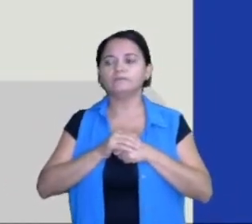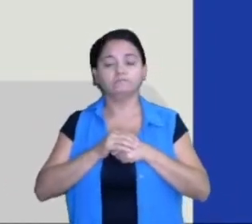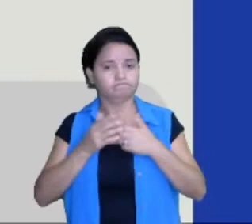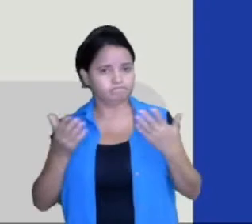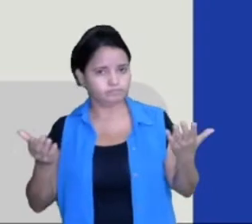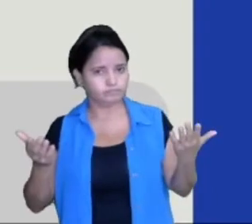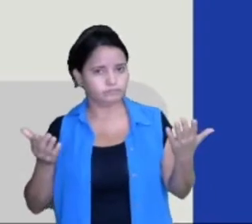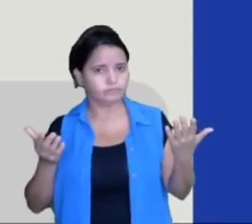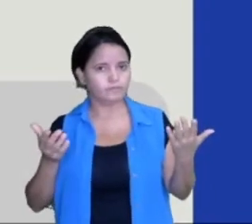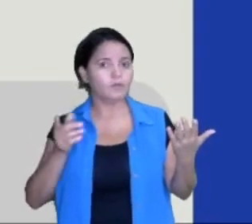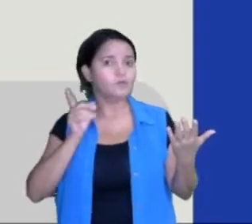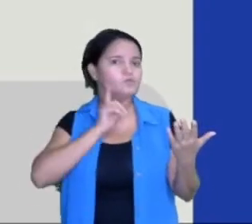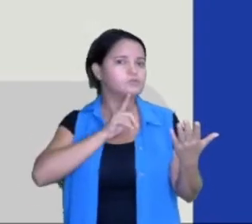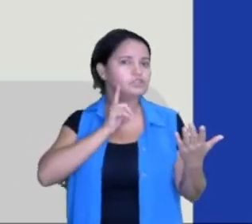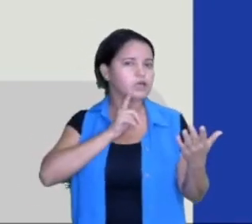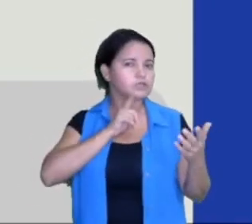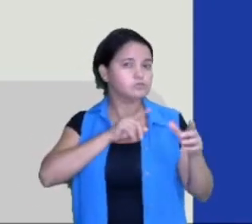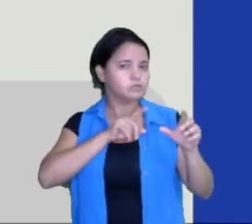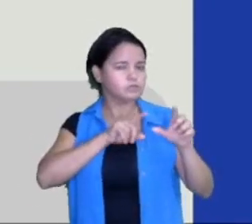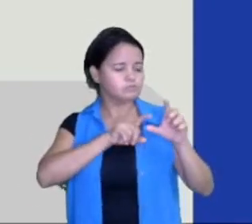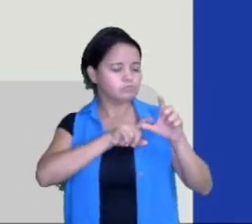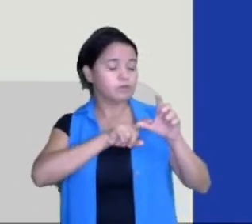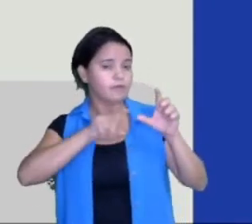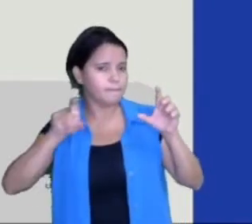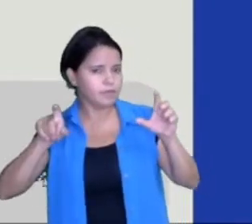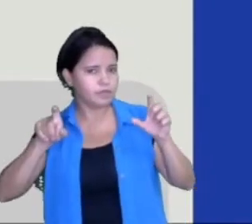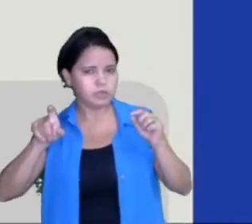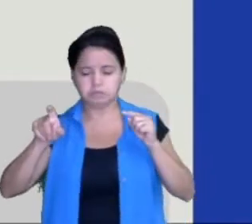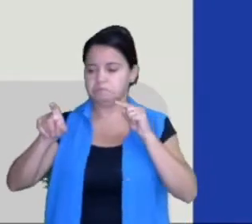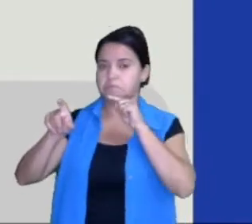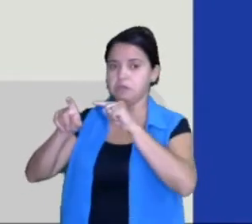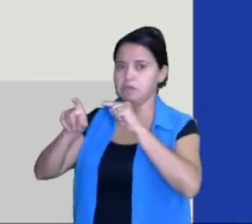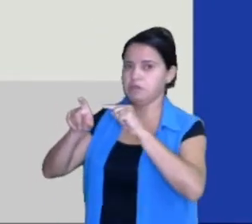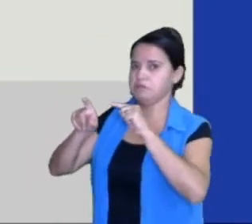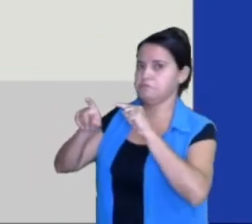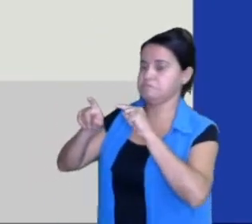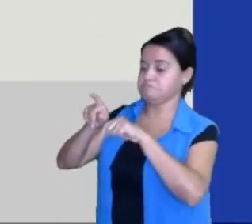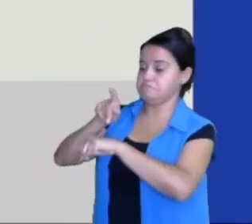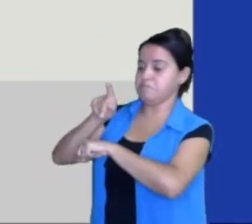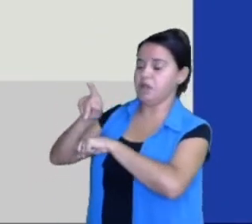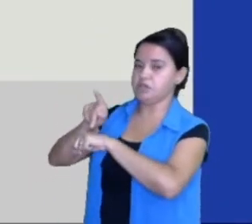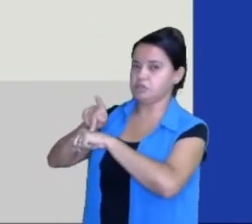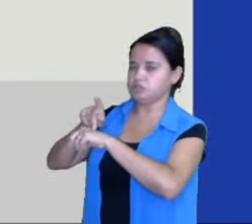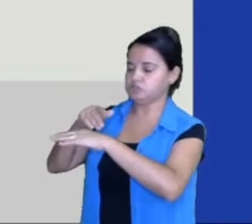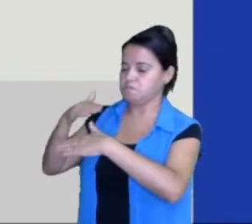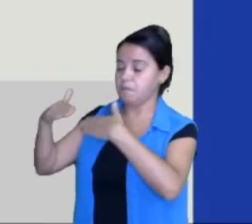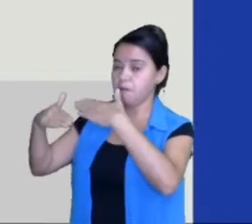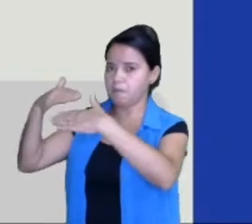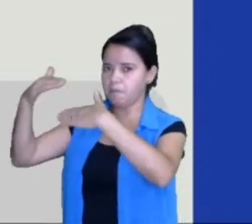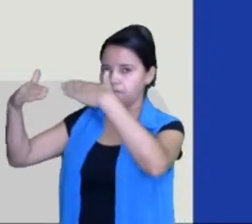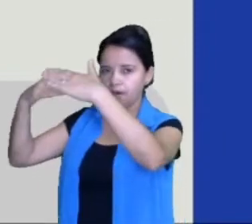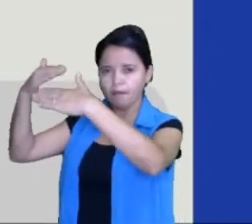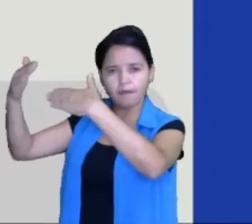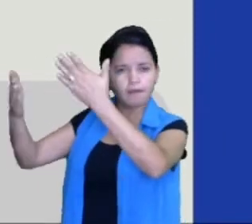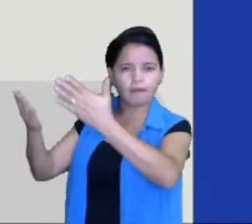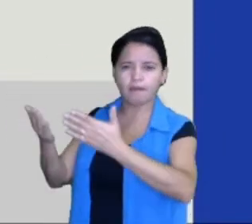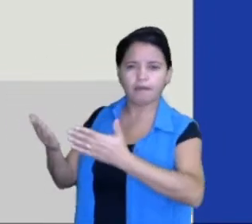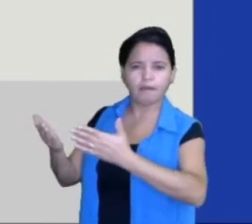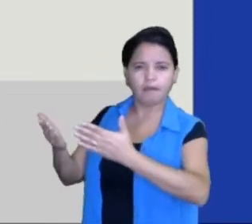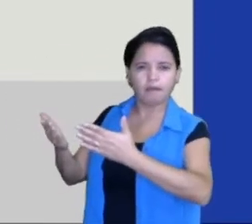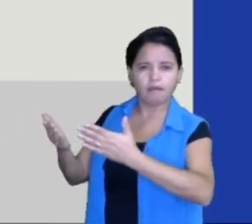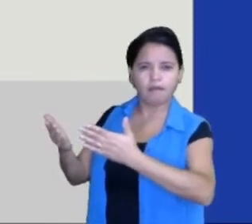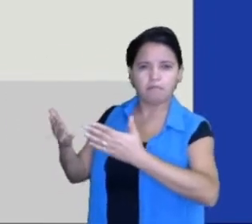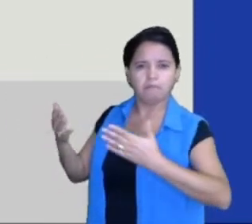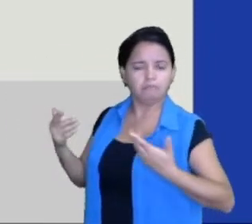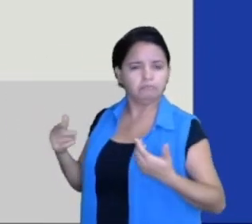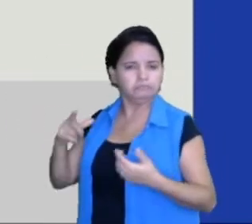fazer com que houvesse uma melhoria considerável na economia norte-americana, ela iria fazer com que